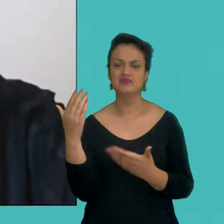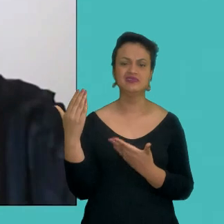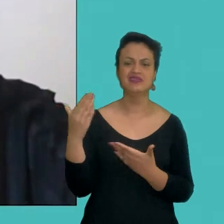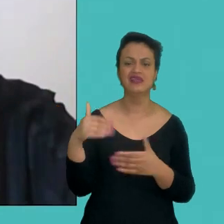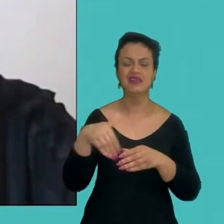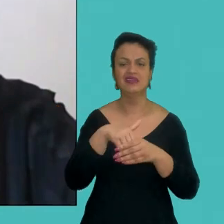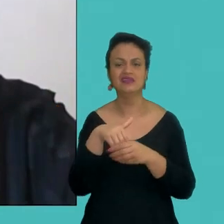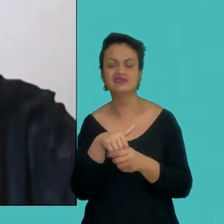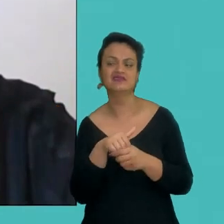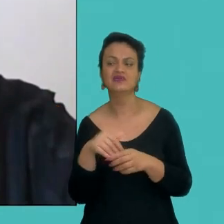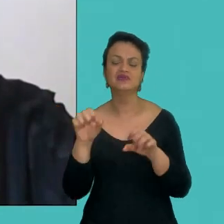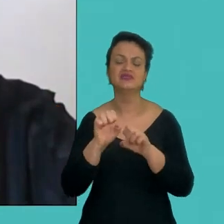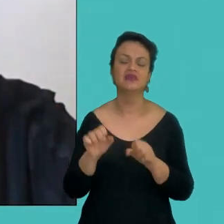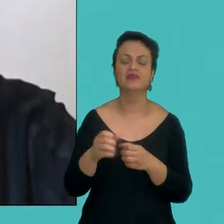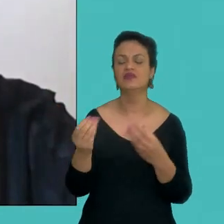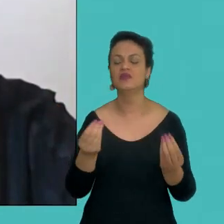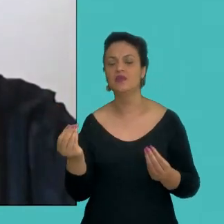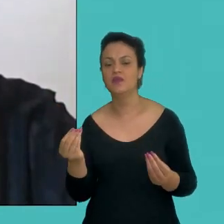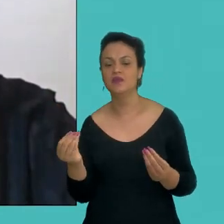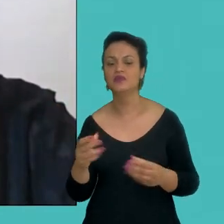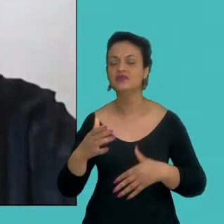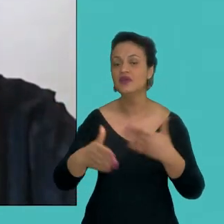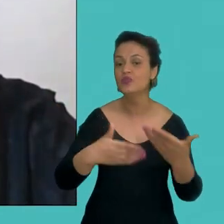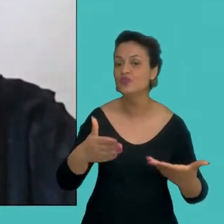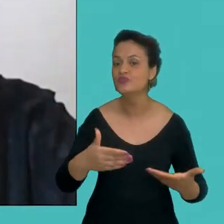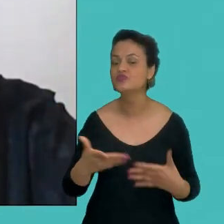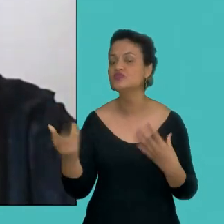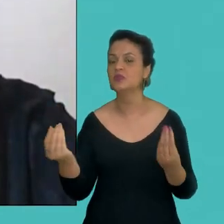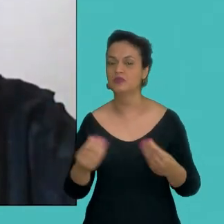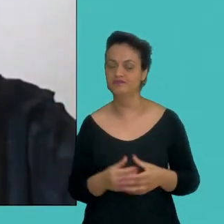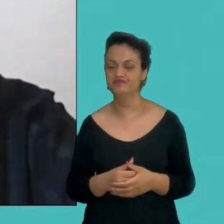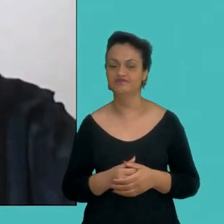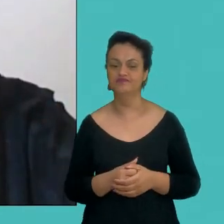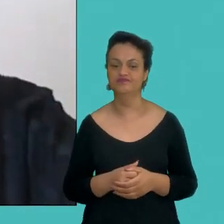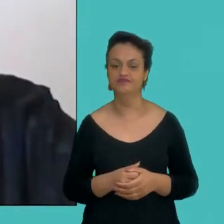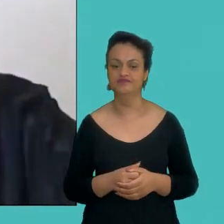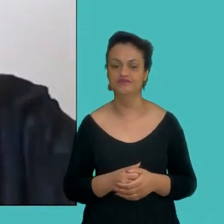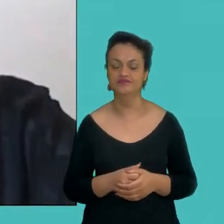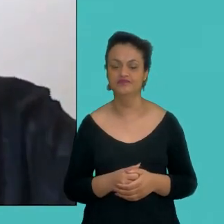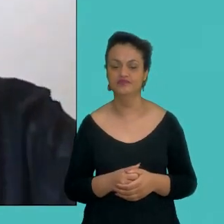de desacreditar as eleições do sistema eleitoral que está em curso.